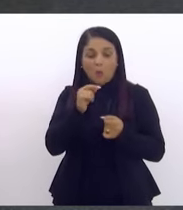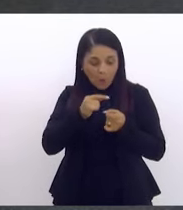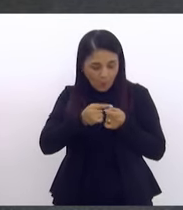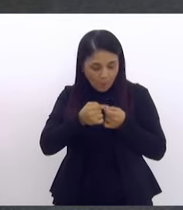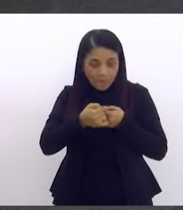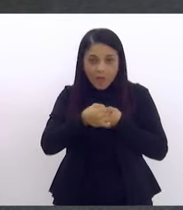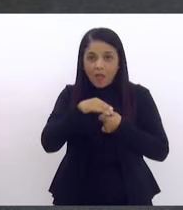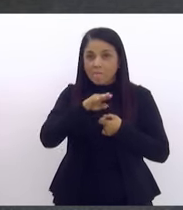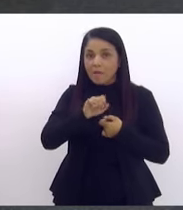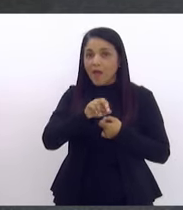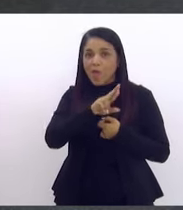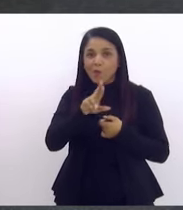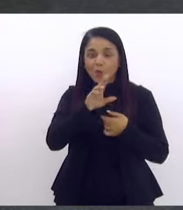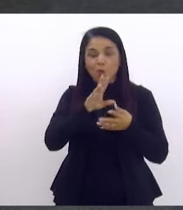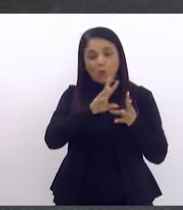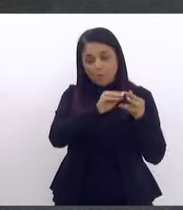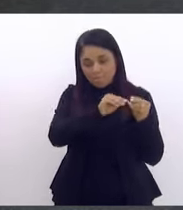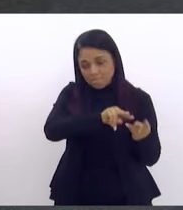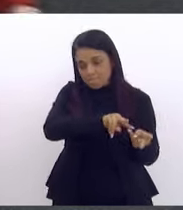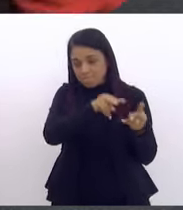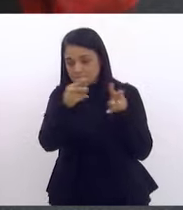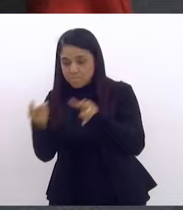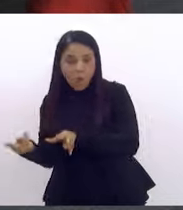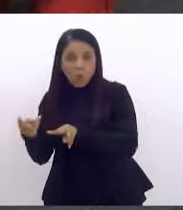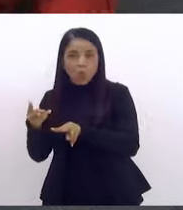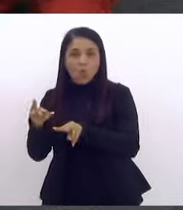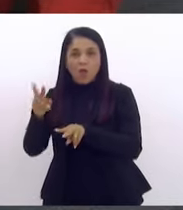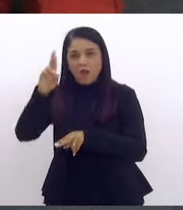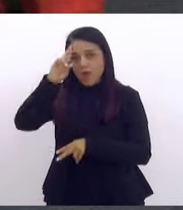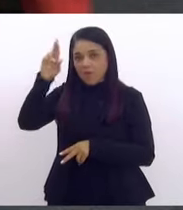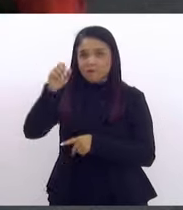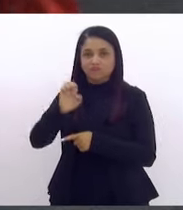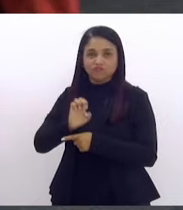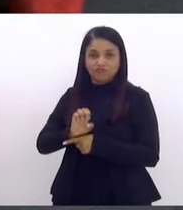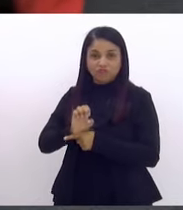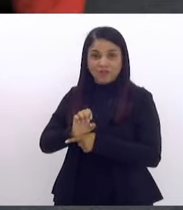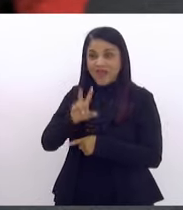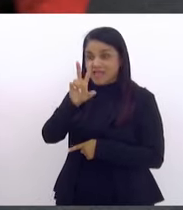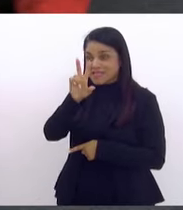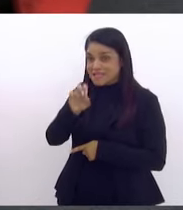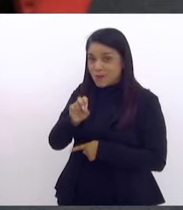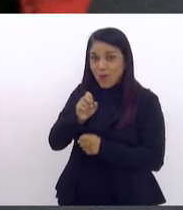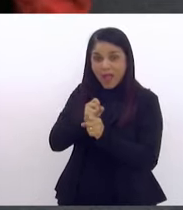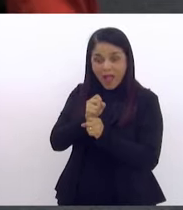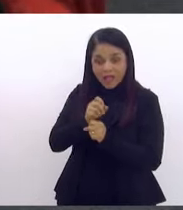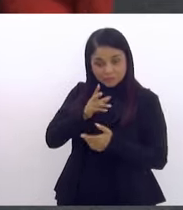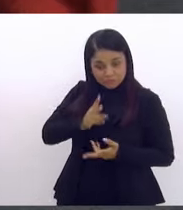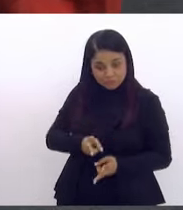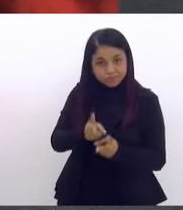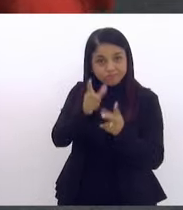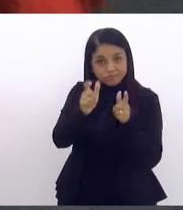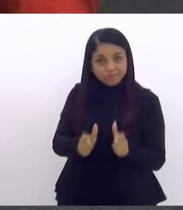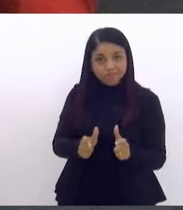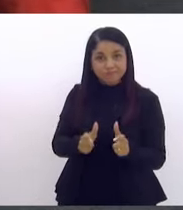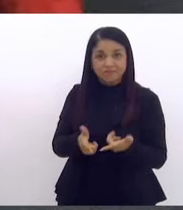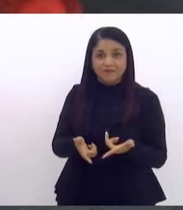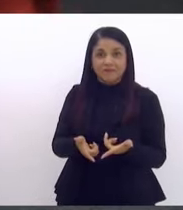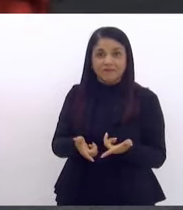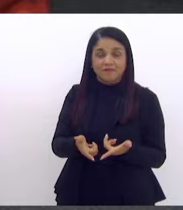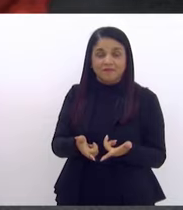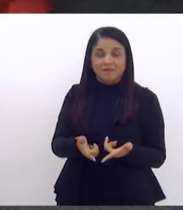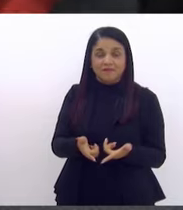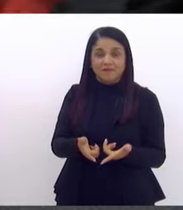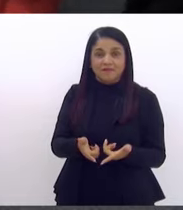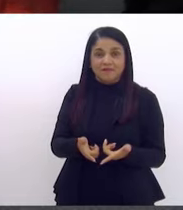inteiro, que há 50 anos está ali, e ele foi buscar argumento na